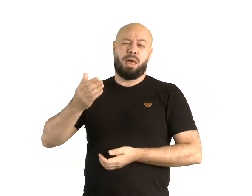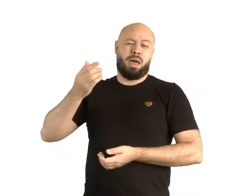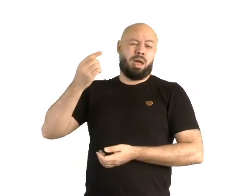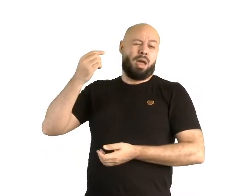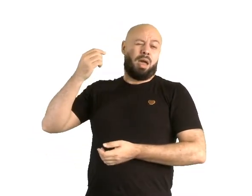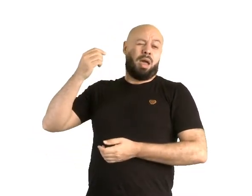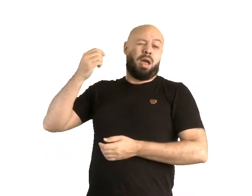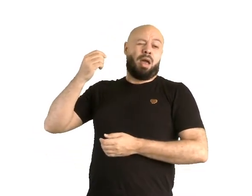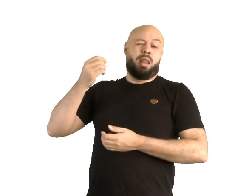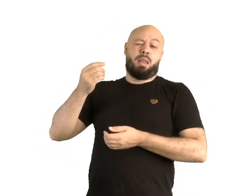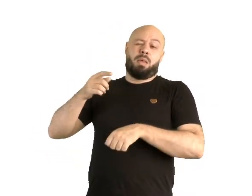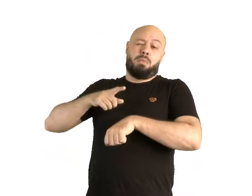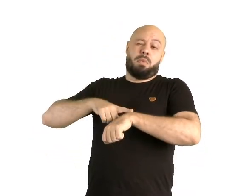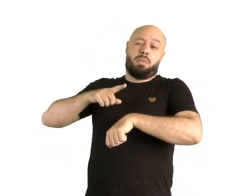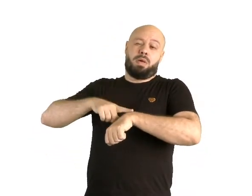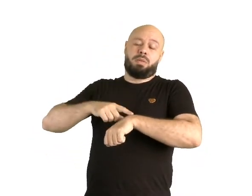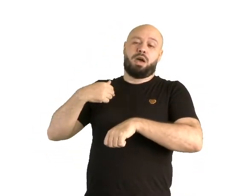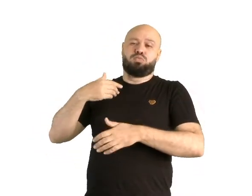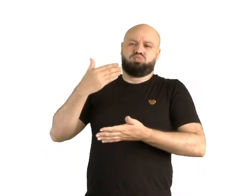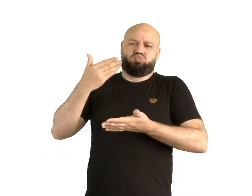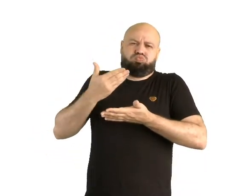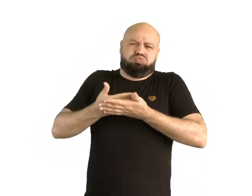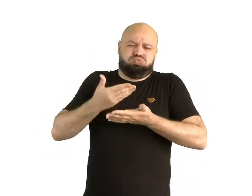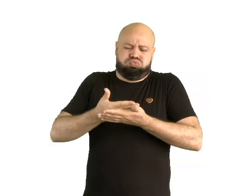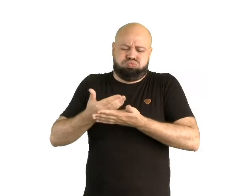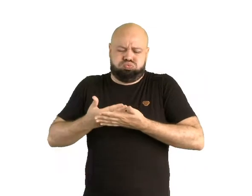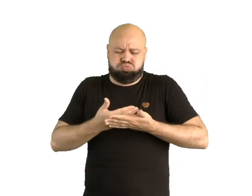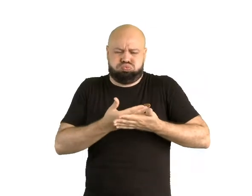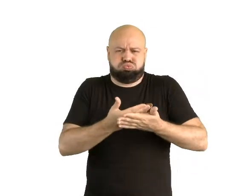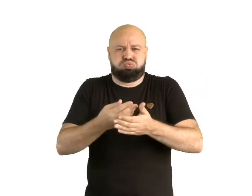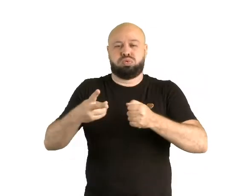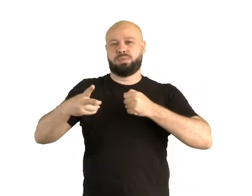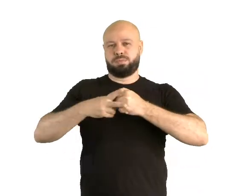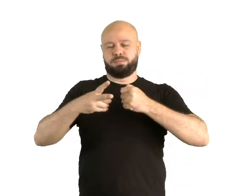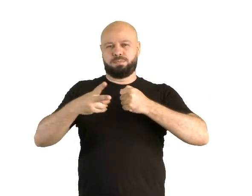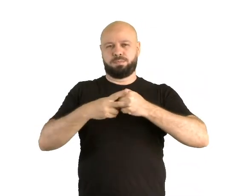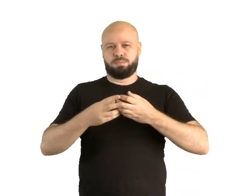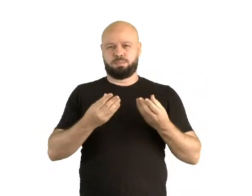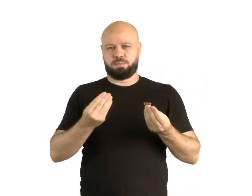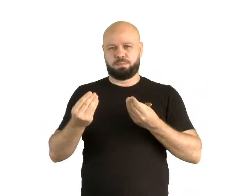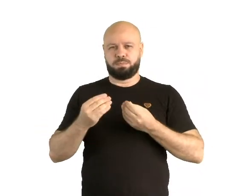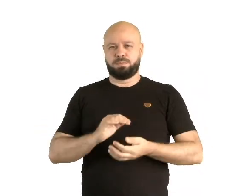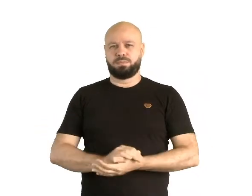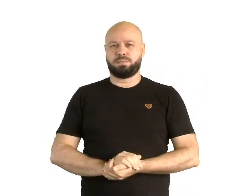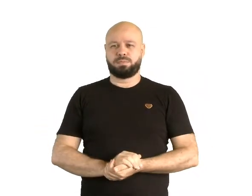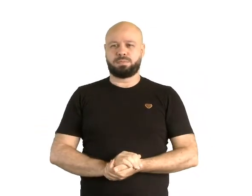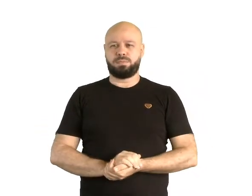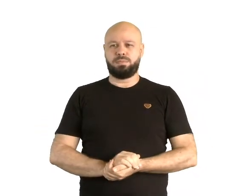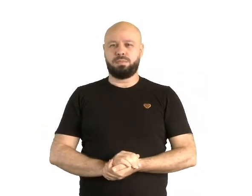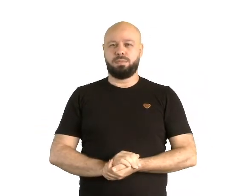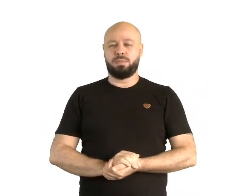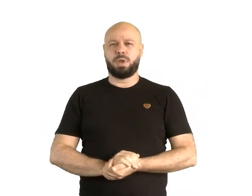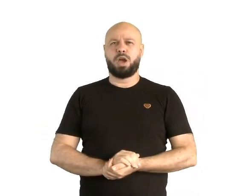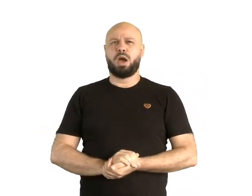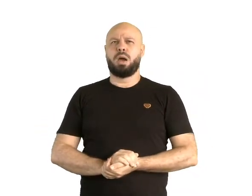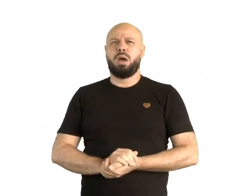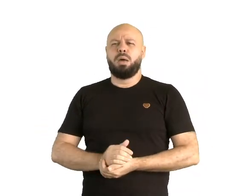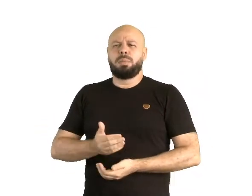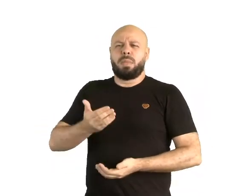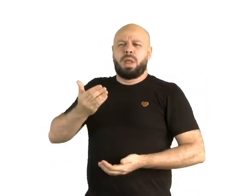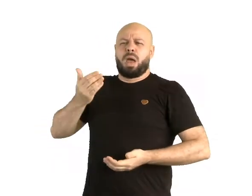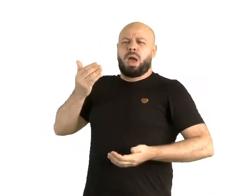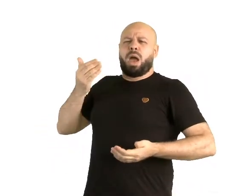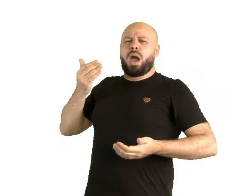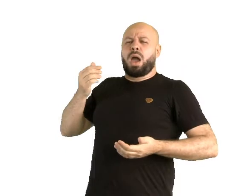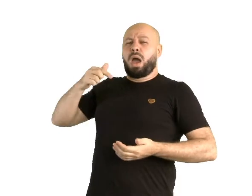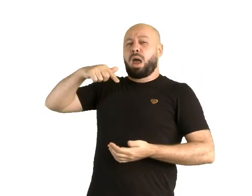eu estudava muito os verbos. Então, nesse caso aí, o naquela, ele foi usado